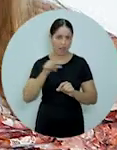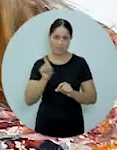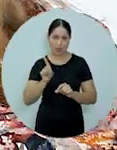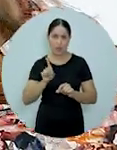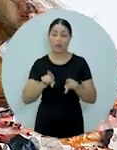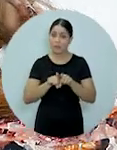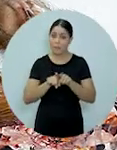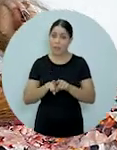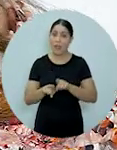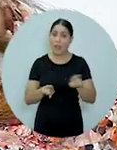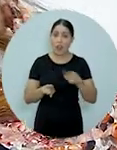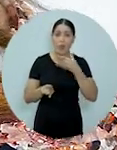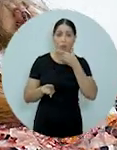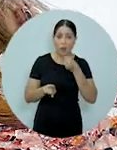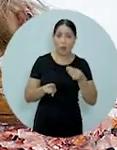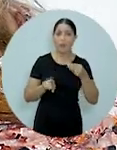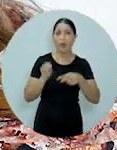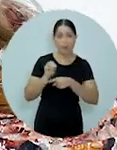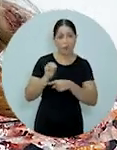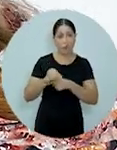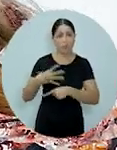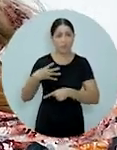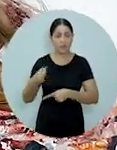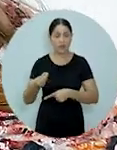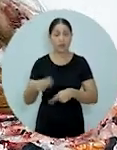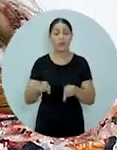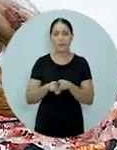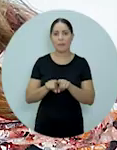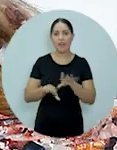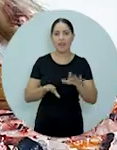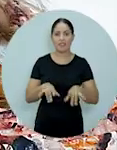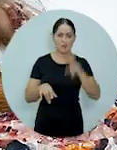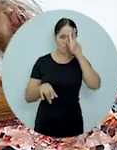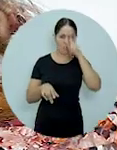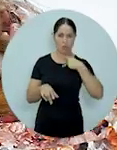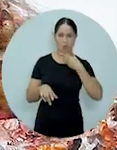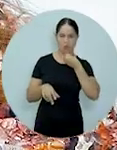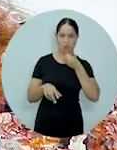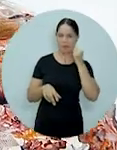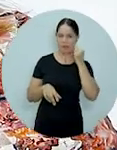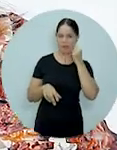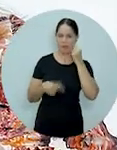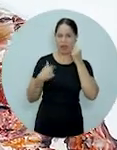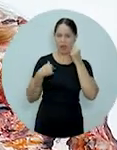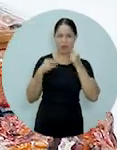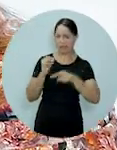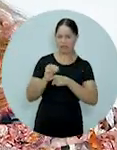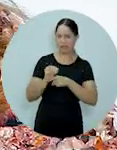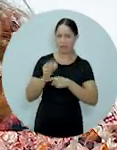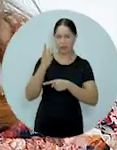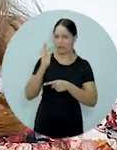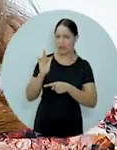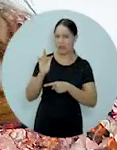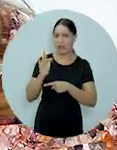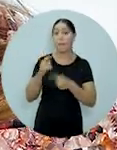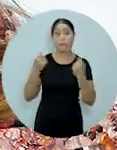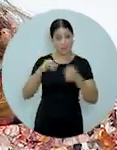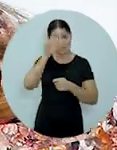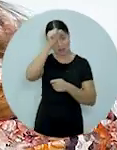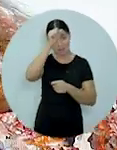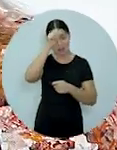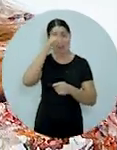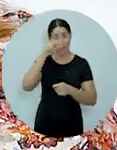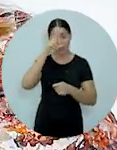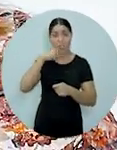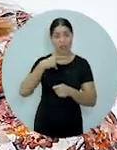cuidar, ela tem que aprender também que o homem sabe cuidar também. E o homem que sempre teve aquela ideia de que ele não sabe cuidar, não sabe o que